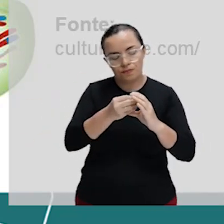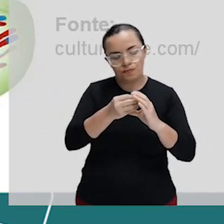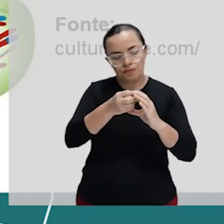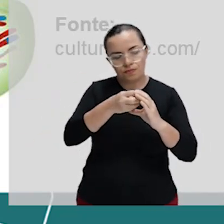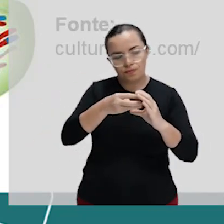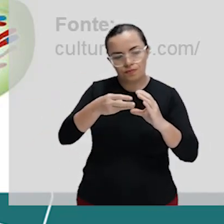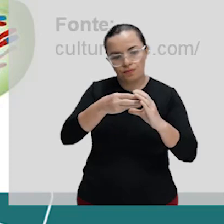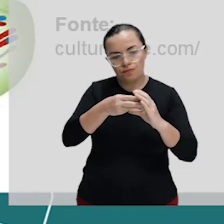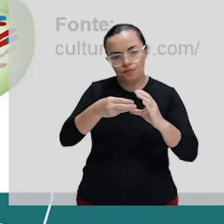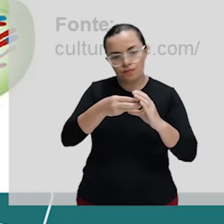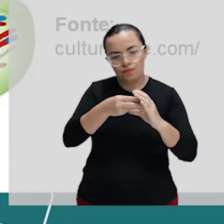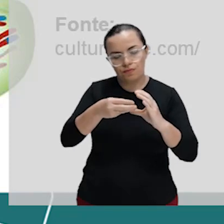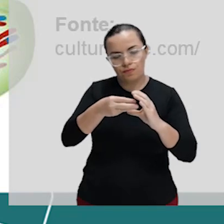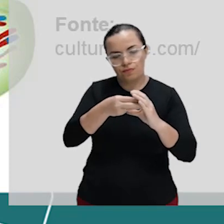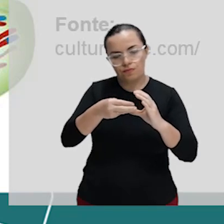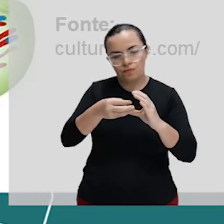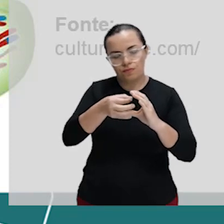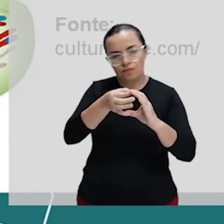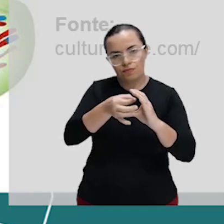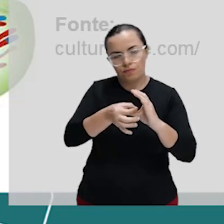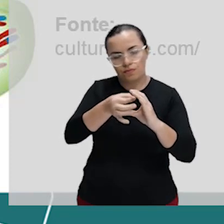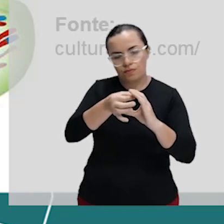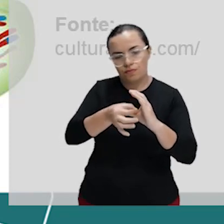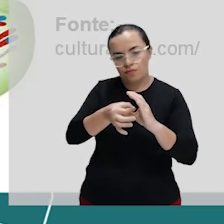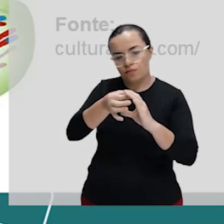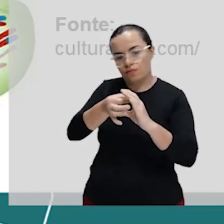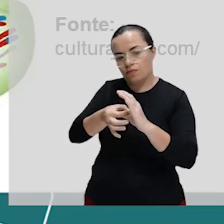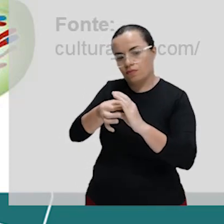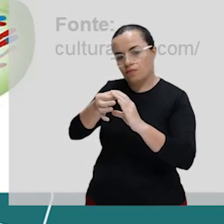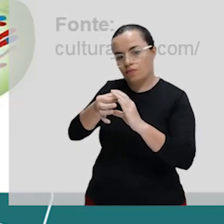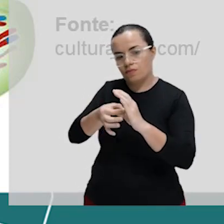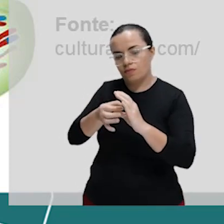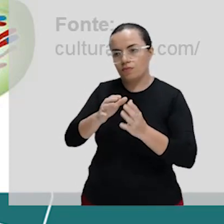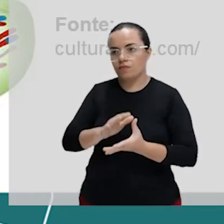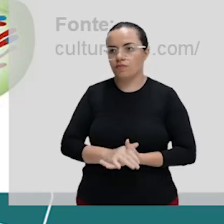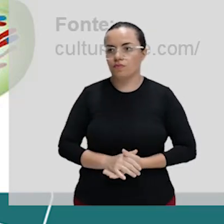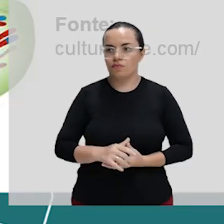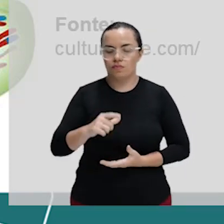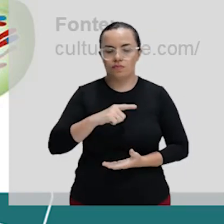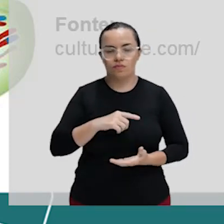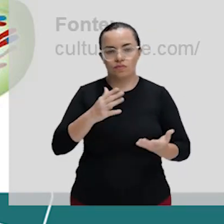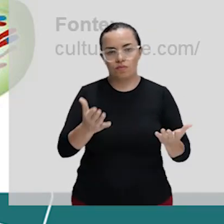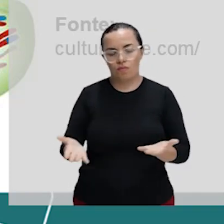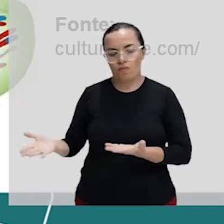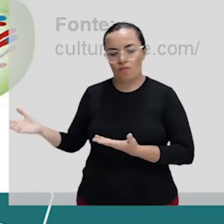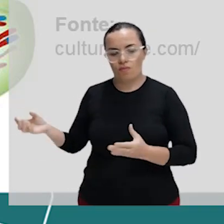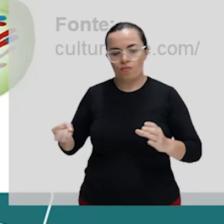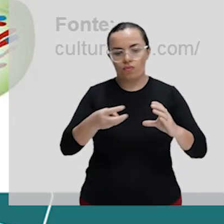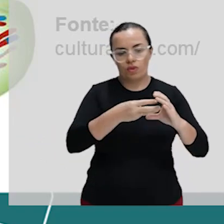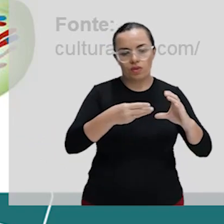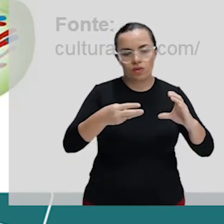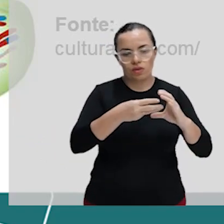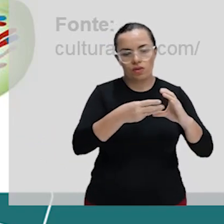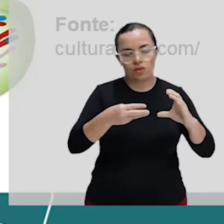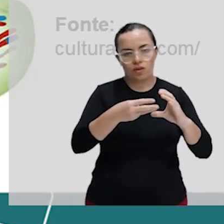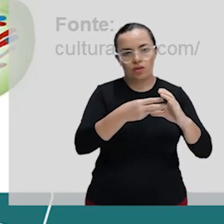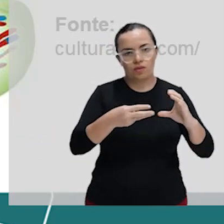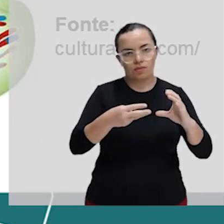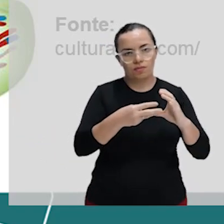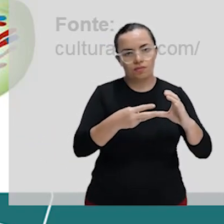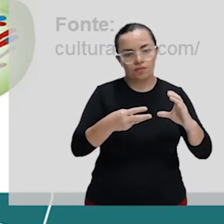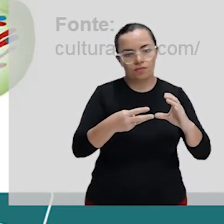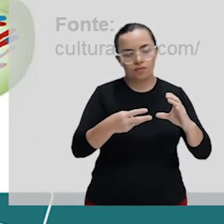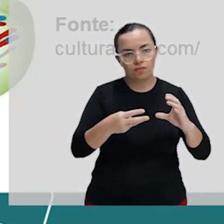os microtúbulos, ou fibras do fuso mitótico. Então aqui, ó, eu tenho uma célula e os pares de centríolos estão